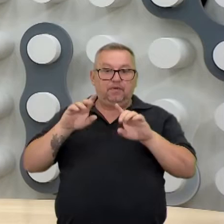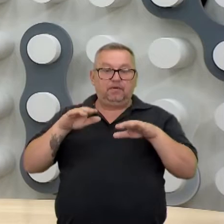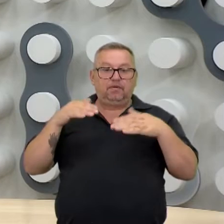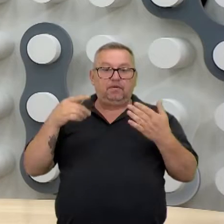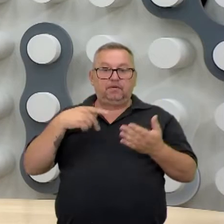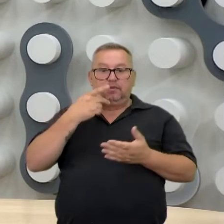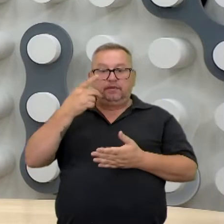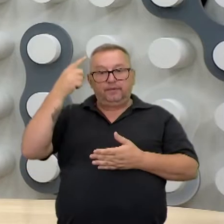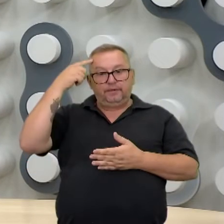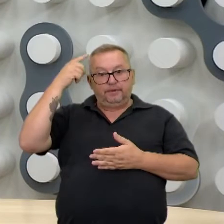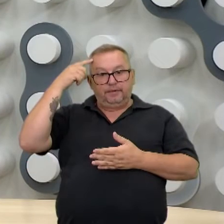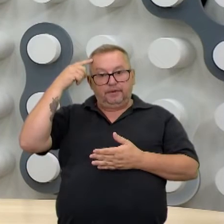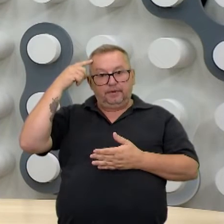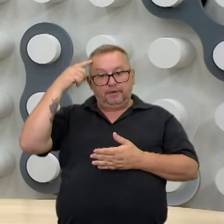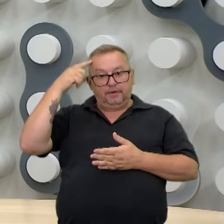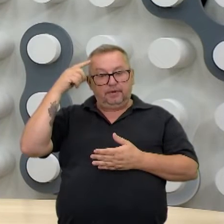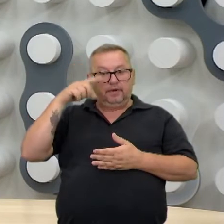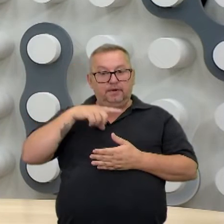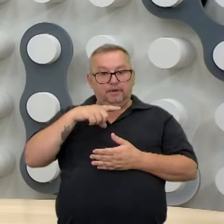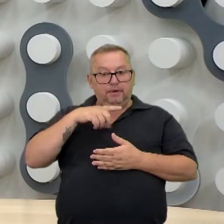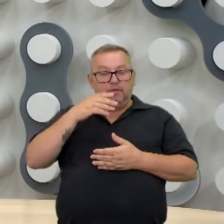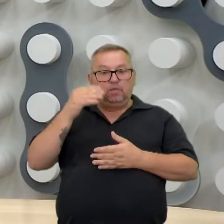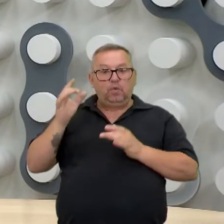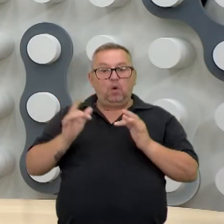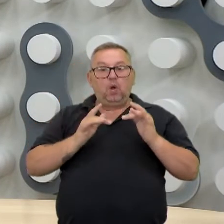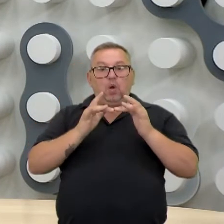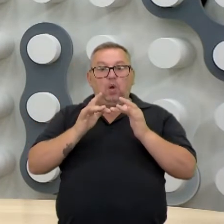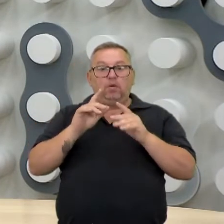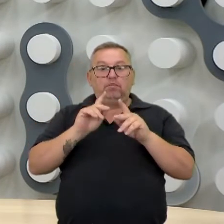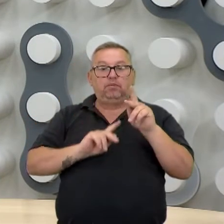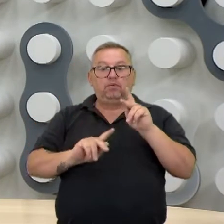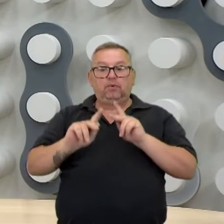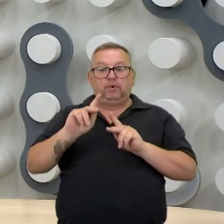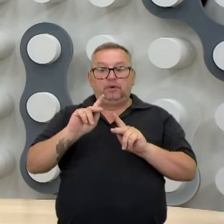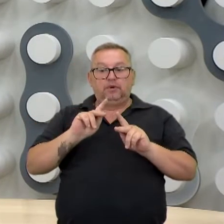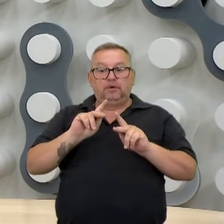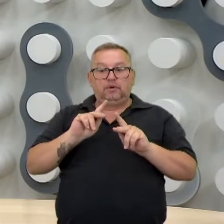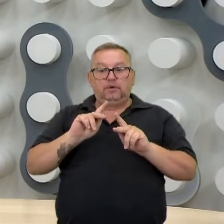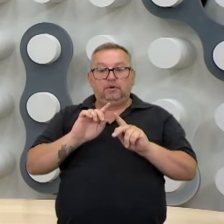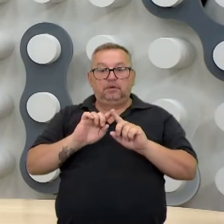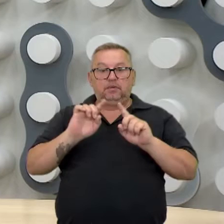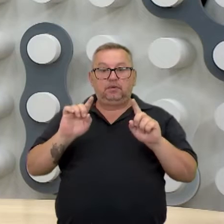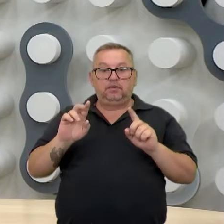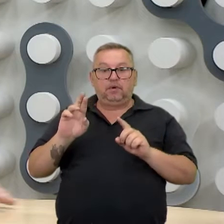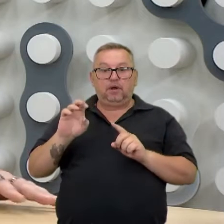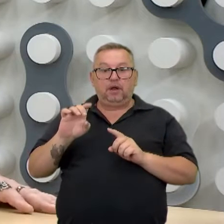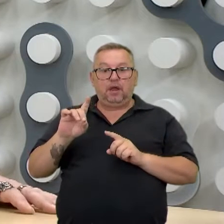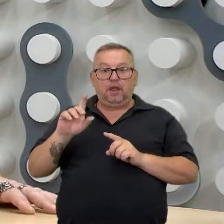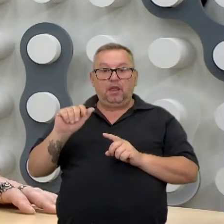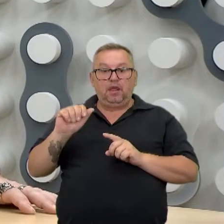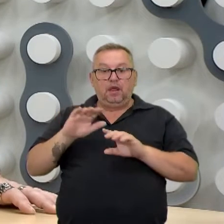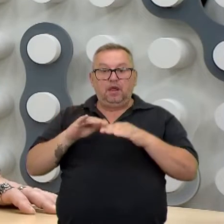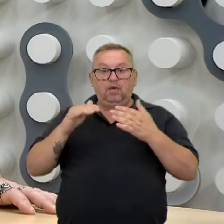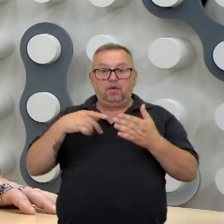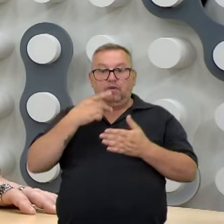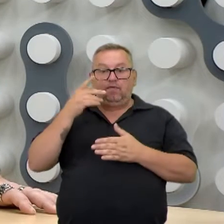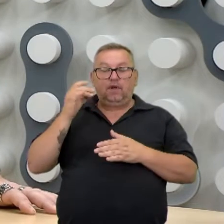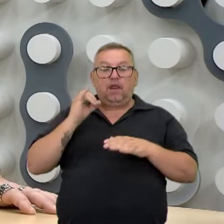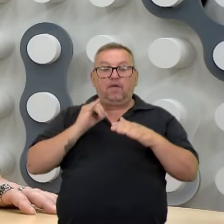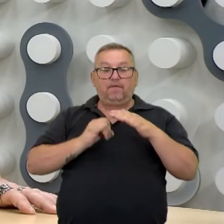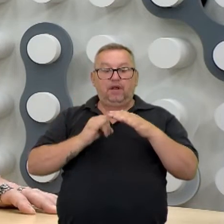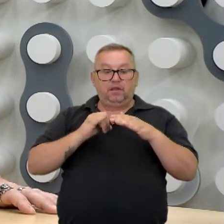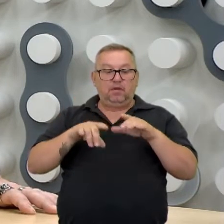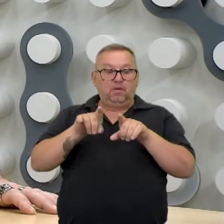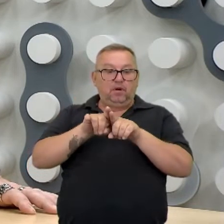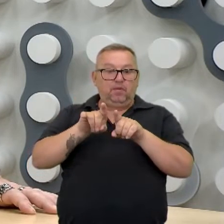do IPEA também, ele tem muita relação com a população. Porque quando a gente fala em renda, quando a gente fala em inflação,